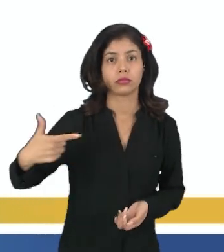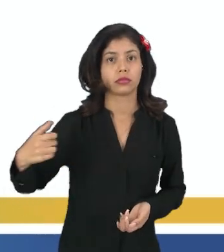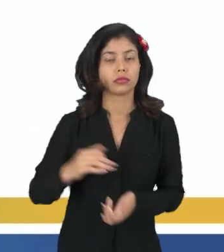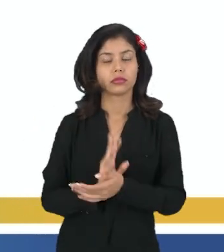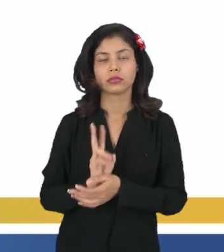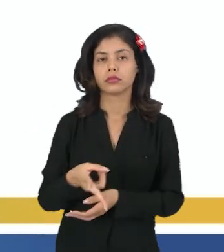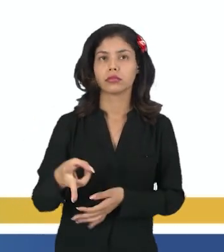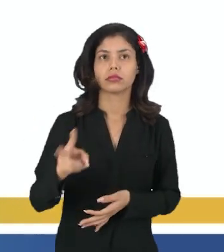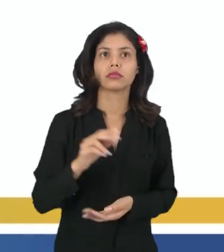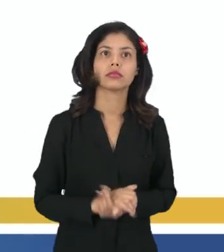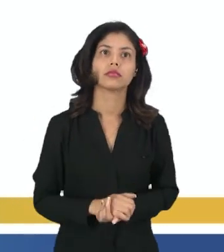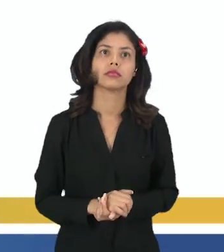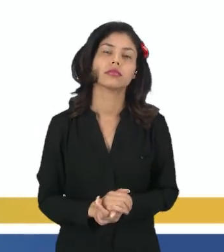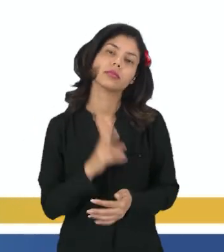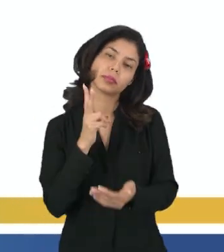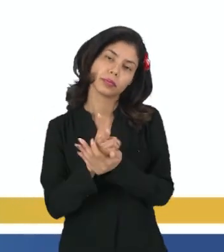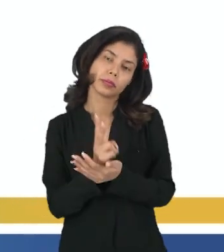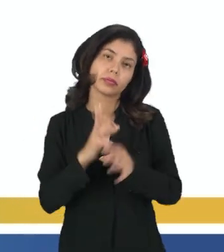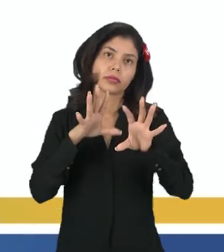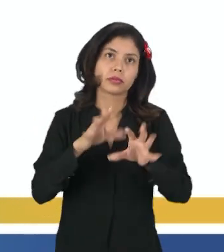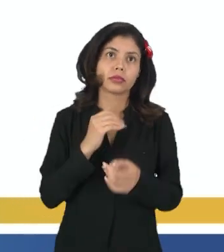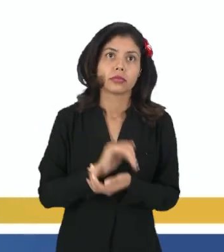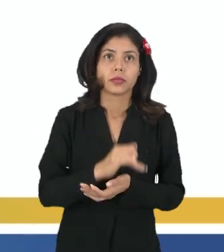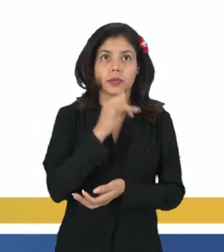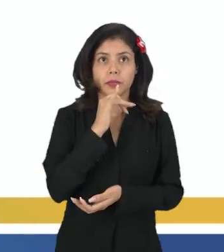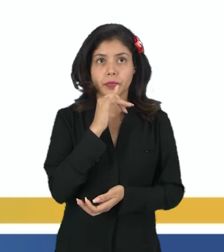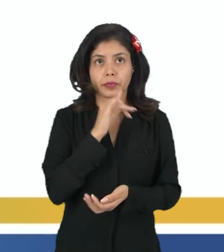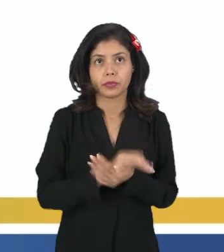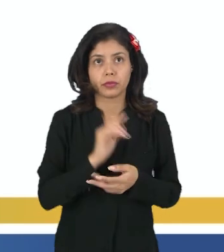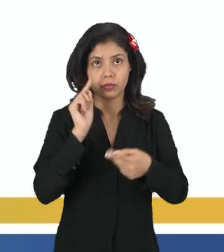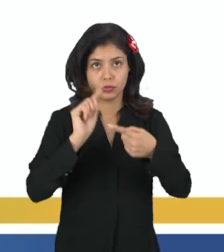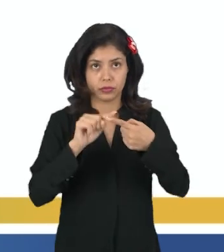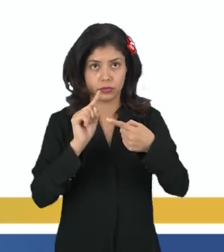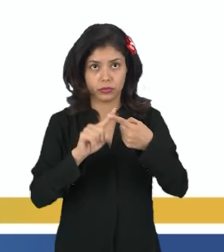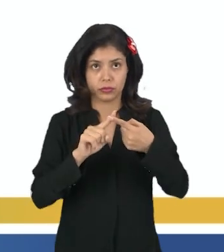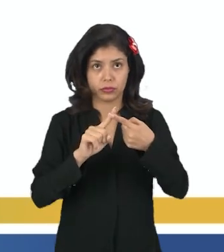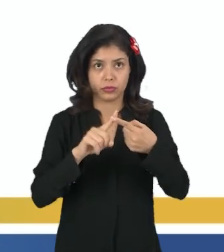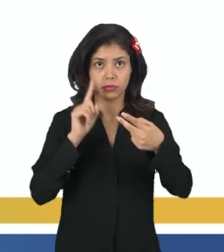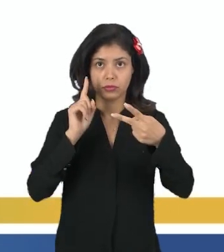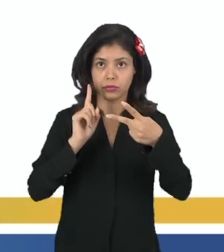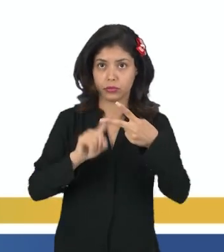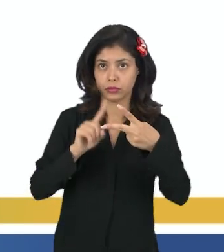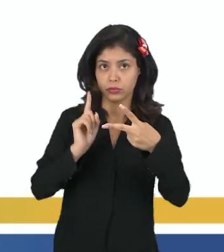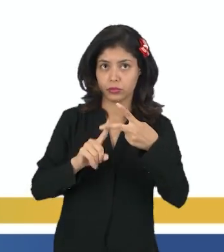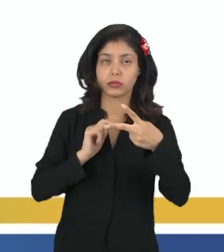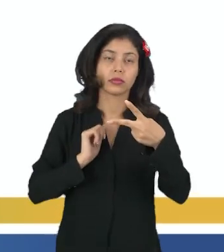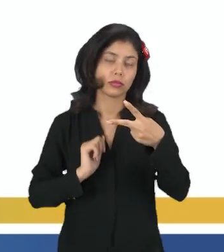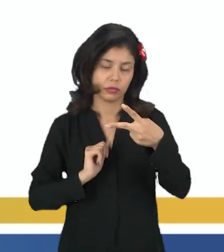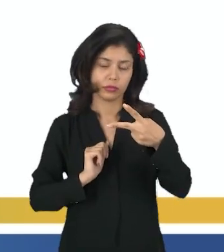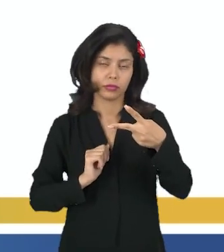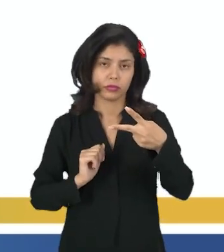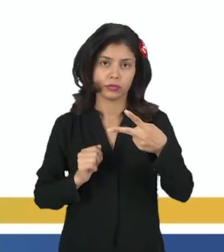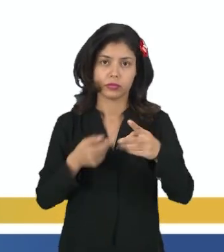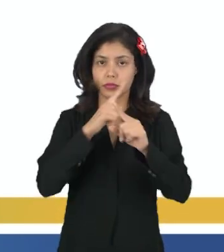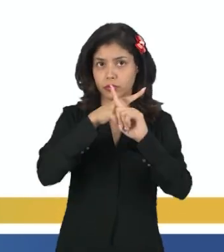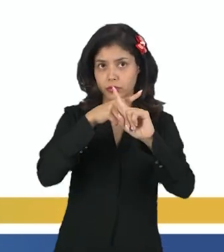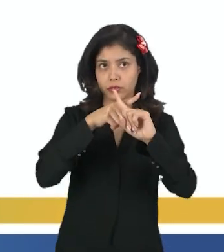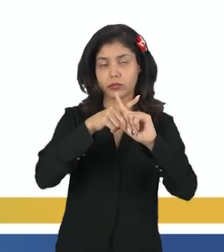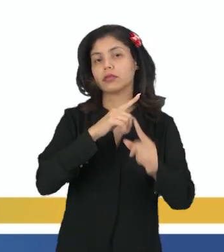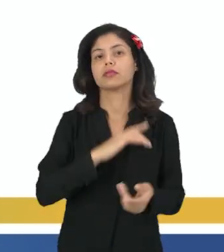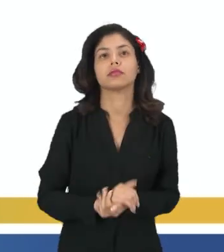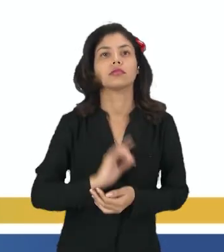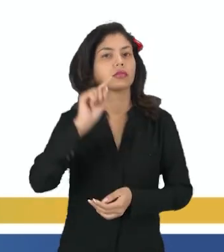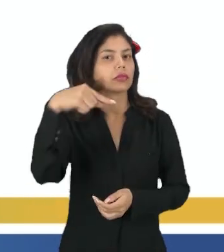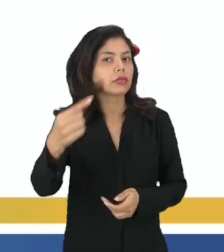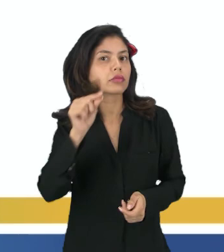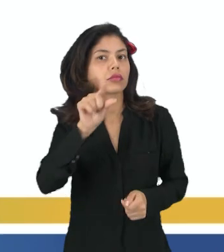infinitamente do mesmo método Zen interior Vamos colocar dois momentos um quero início momento dois que aqui na multiplicação